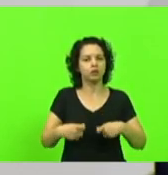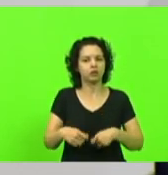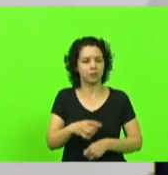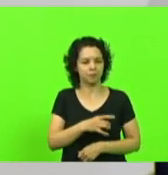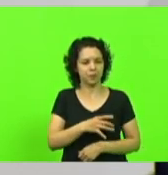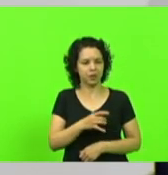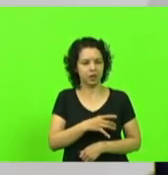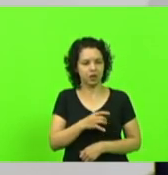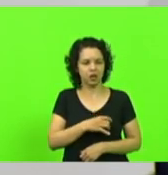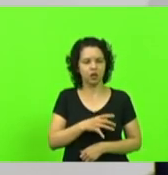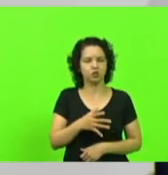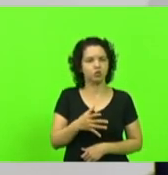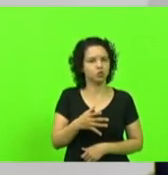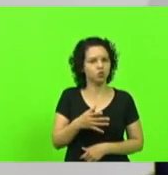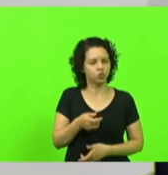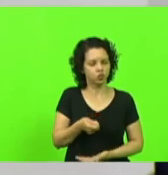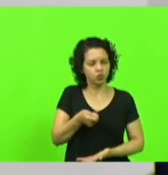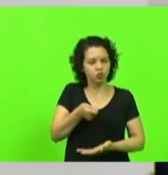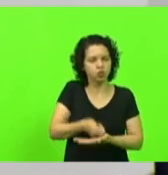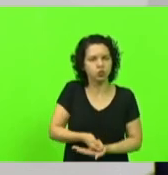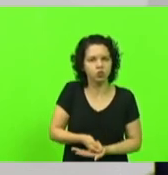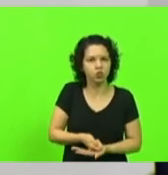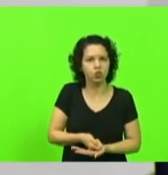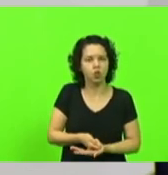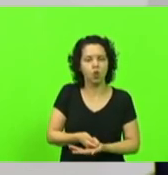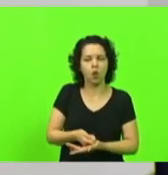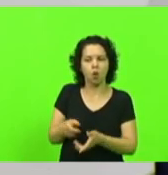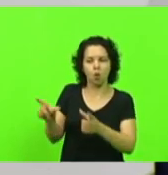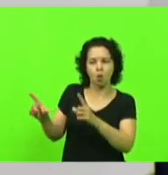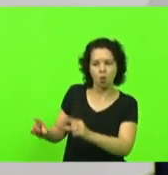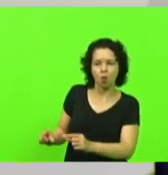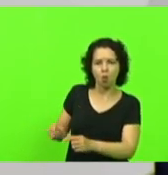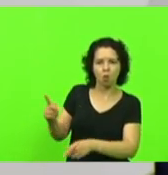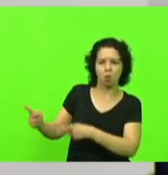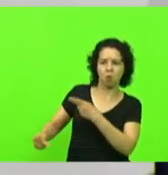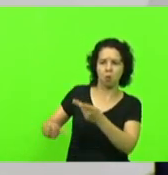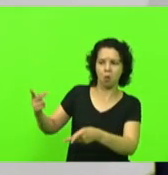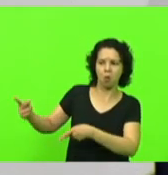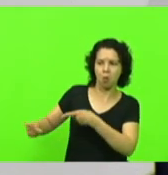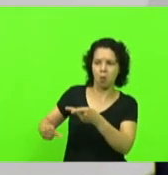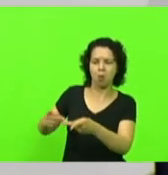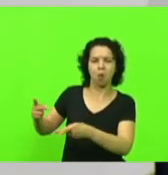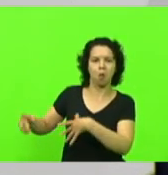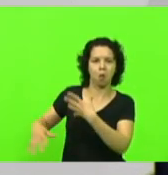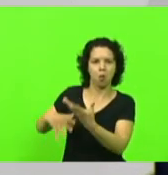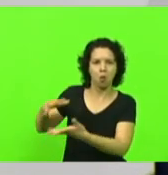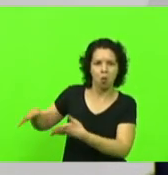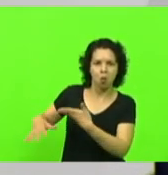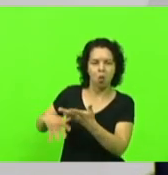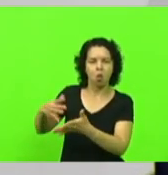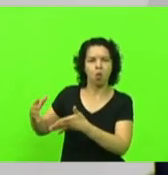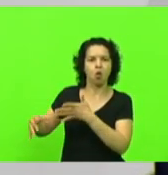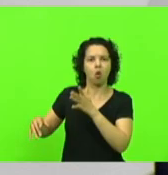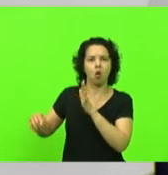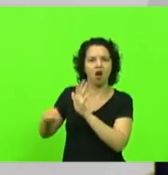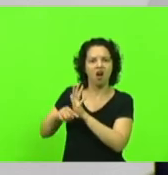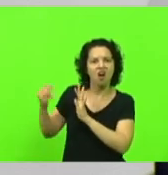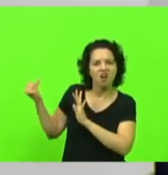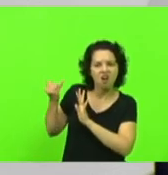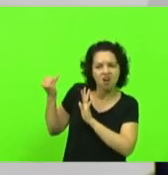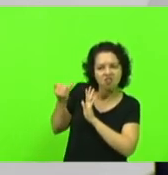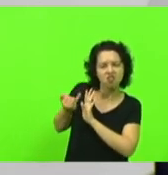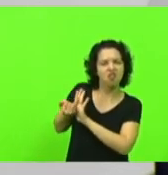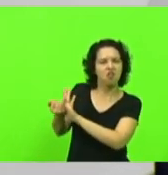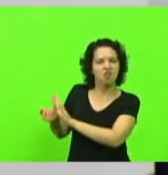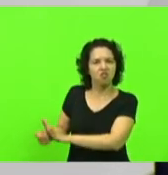se impor contra as minorias barulhentas, escandalosas e que são negacionistas da ciência, quando